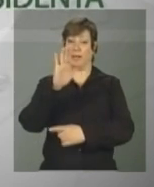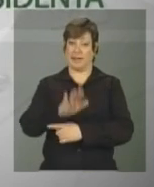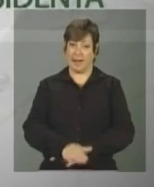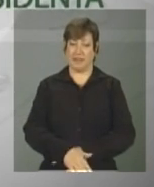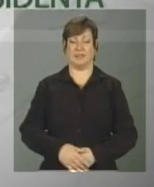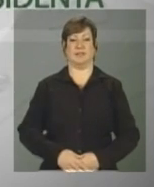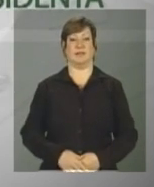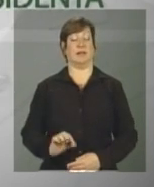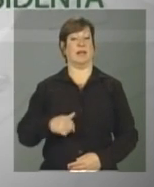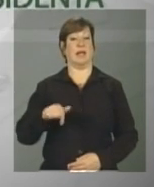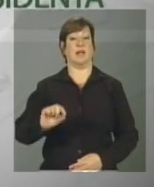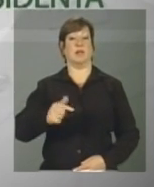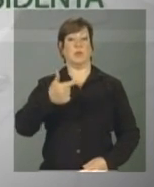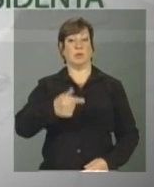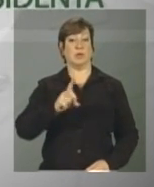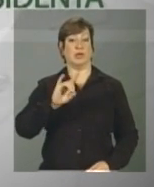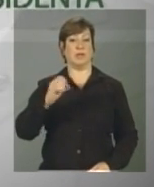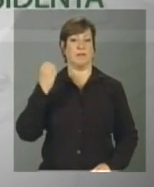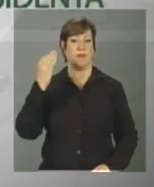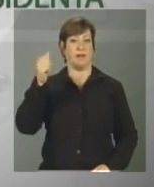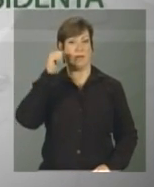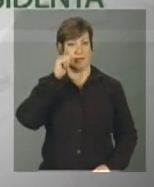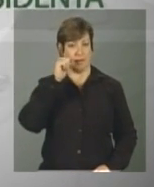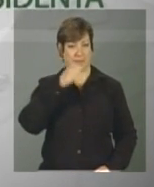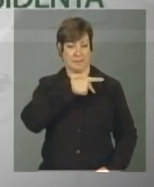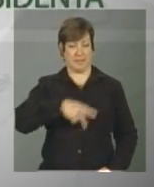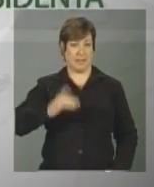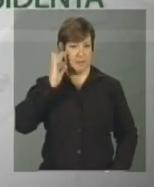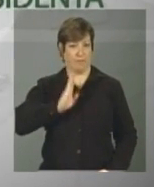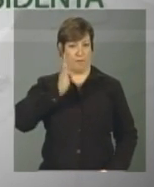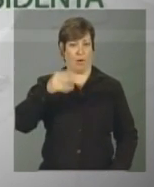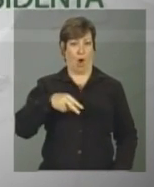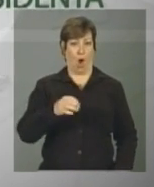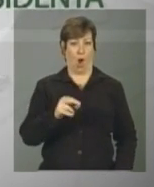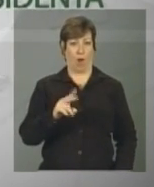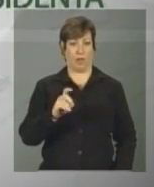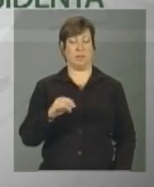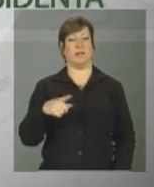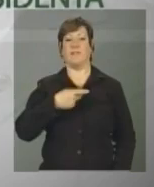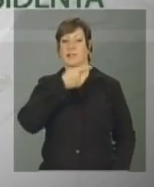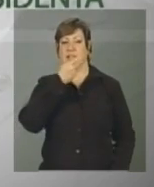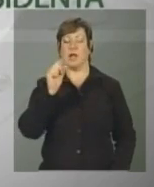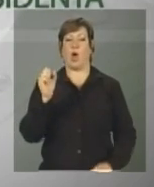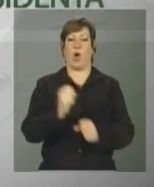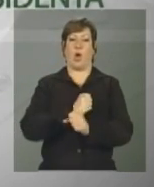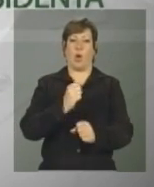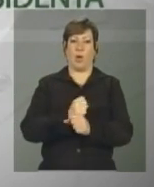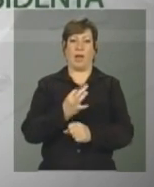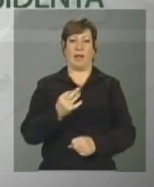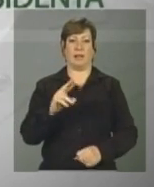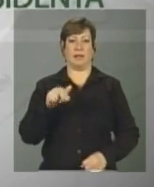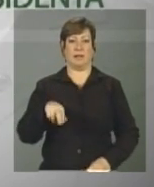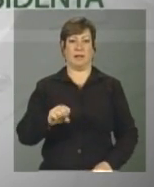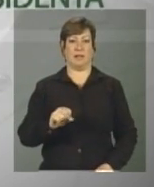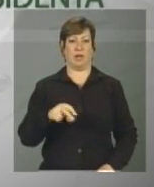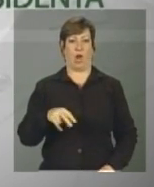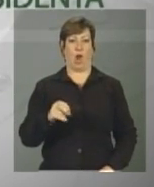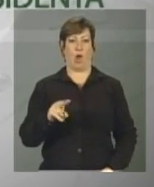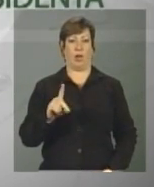Boa tarde. Nesse segundo dia de viagem ao Nordeste, a presidenta Dilma Rousseff visita as obras da Transnordestina. Essa obra